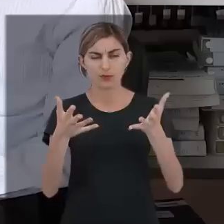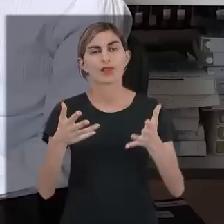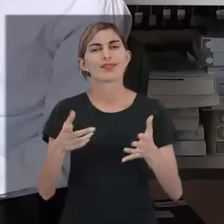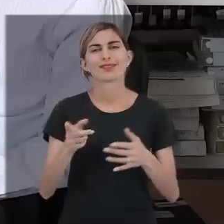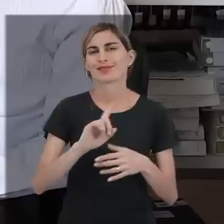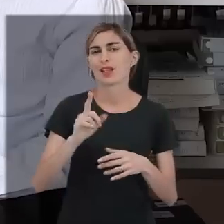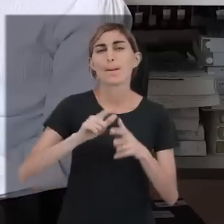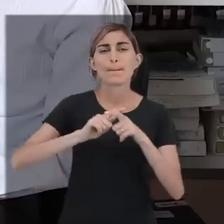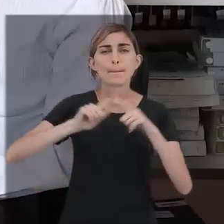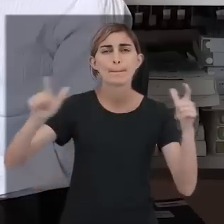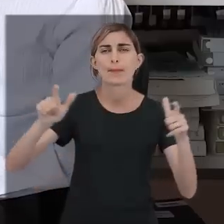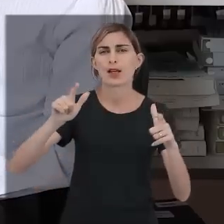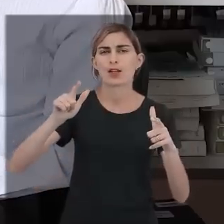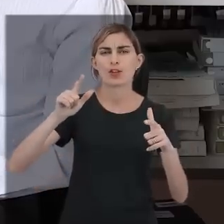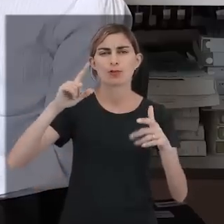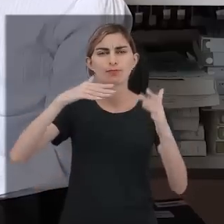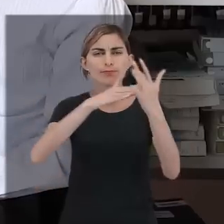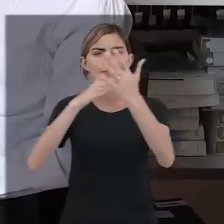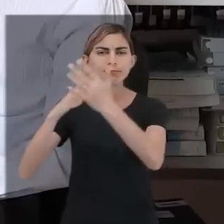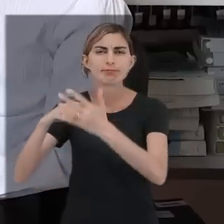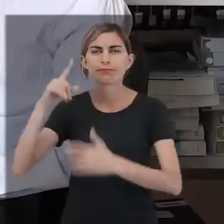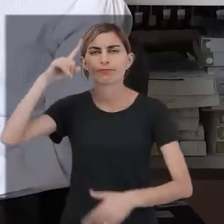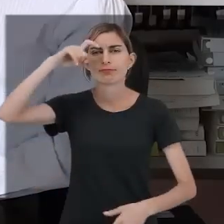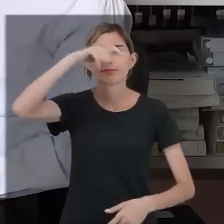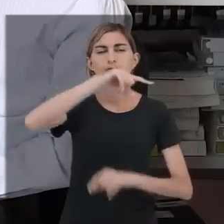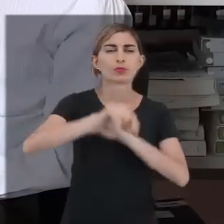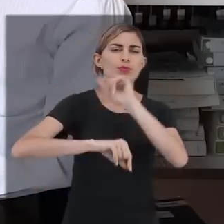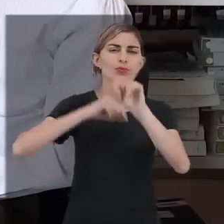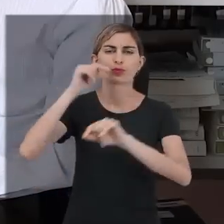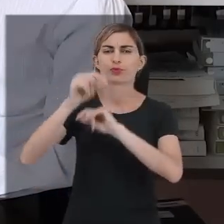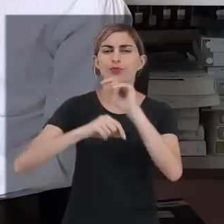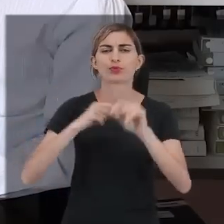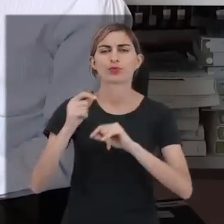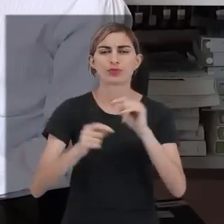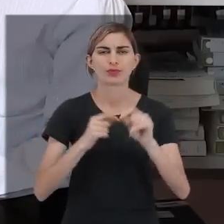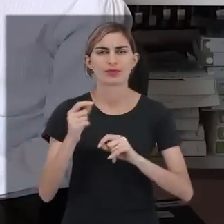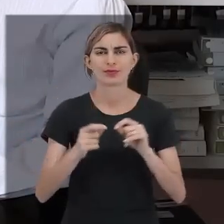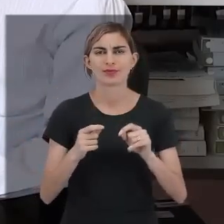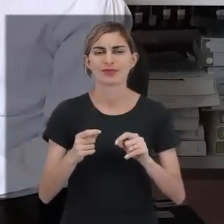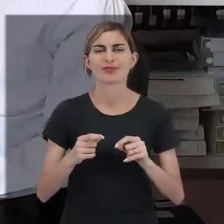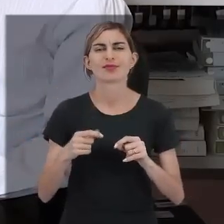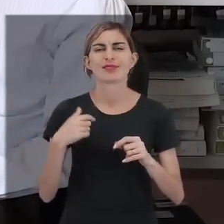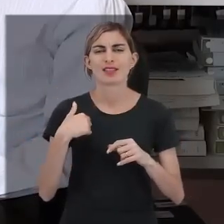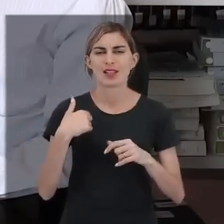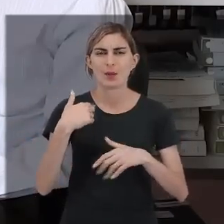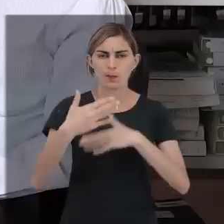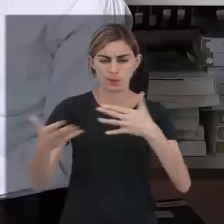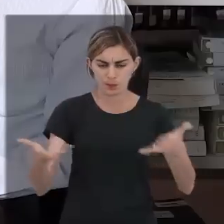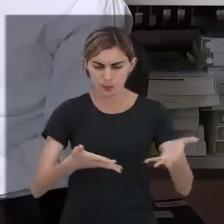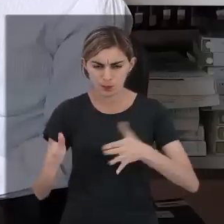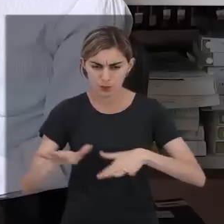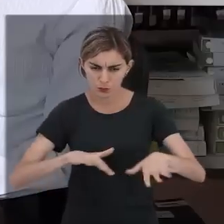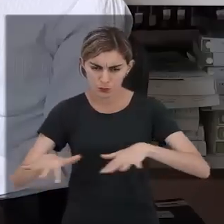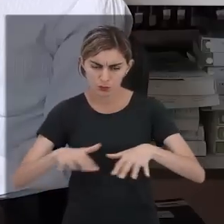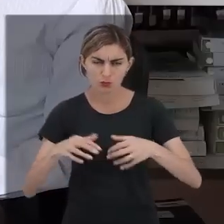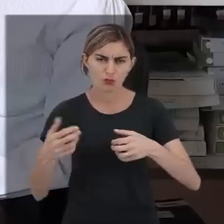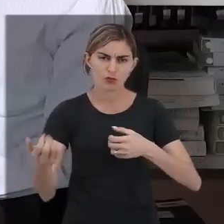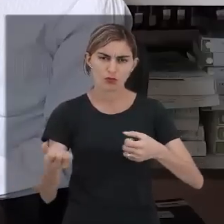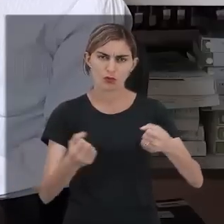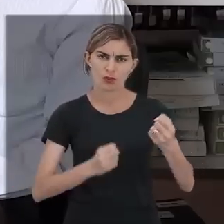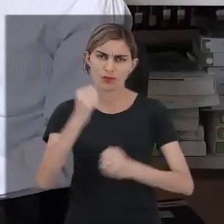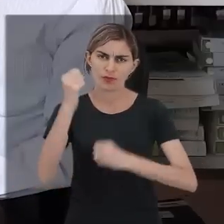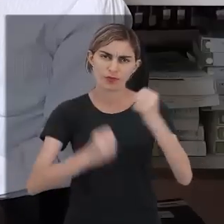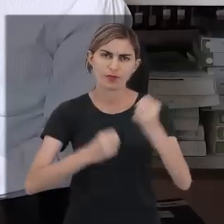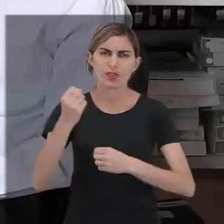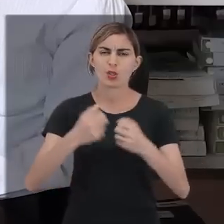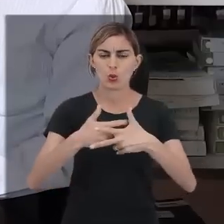Mas o maior desafio não é atingir o nível de qualidade, um alto nível de qualidade, ou produzir produtos e serviços